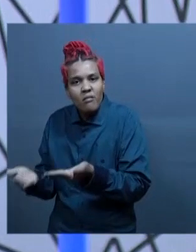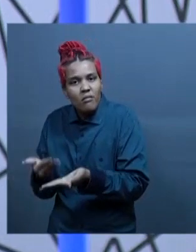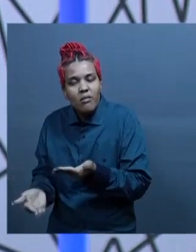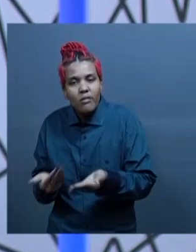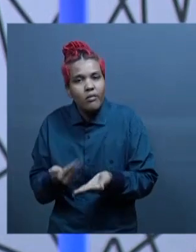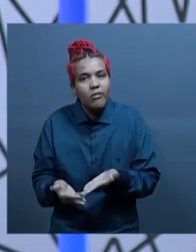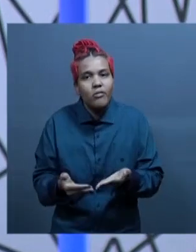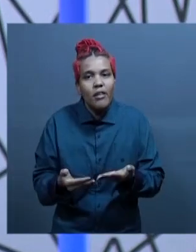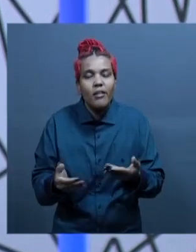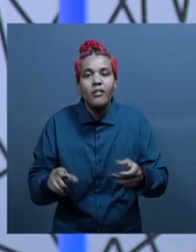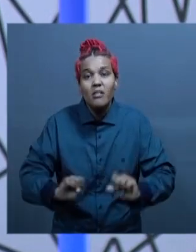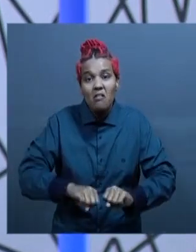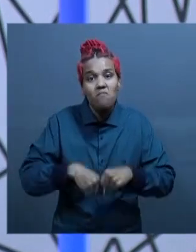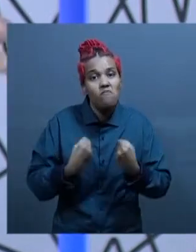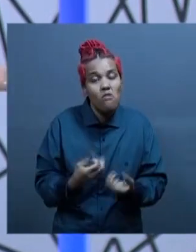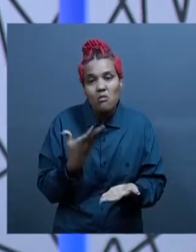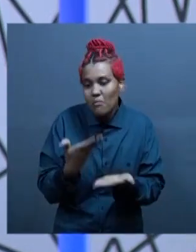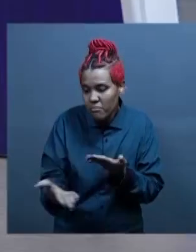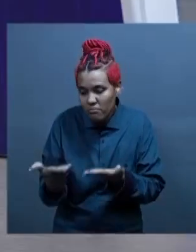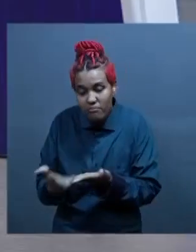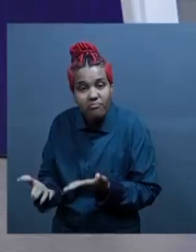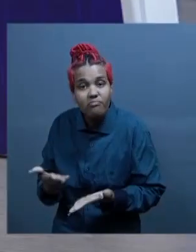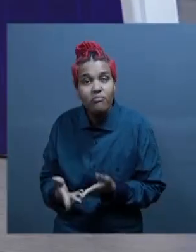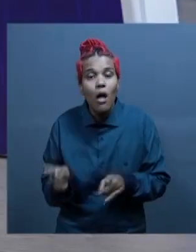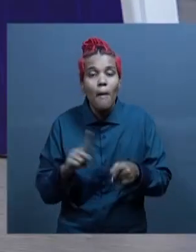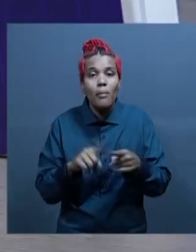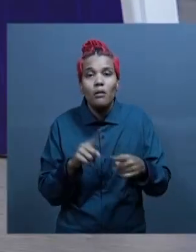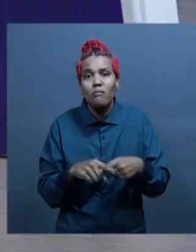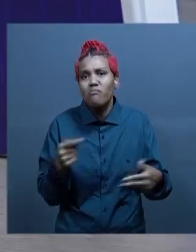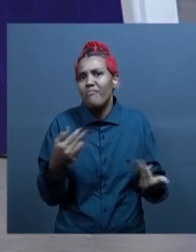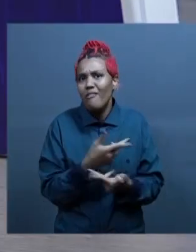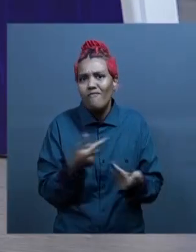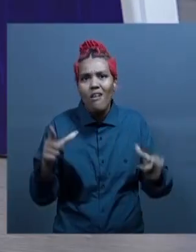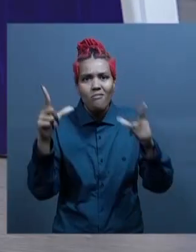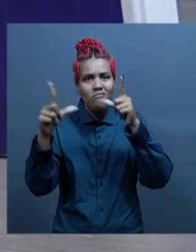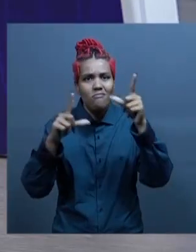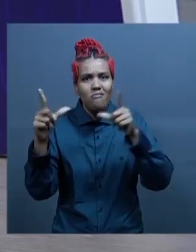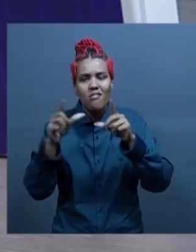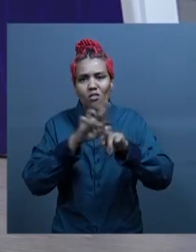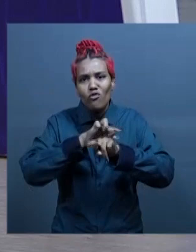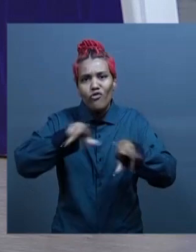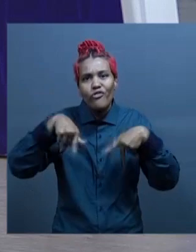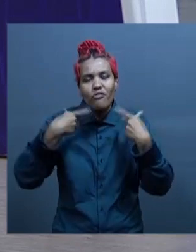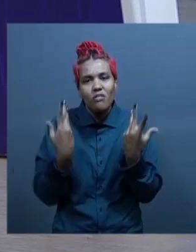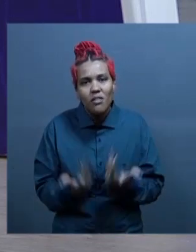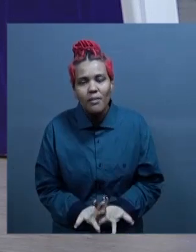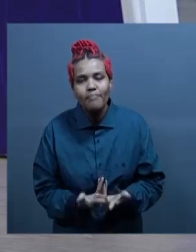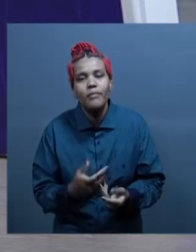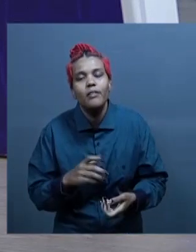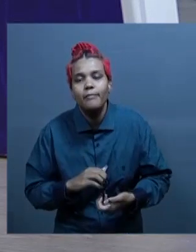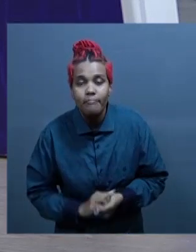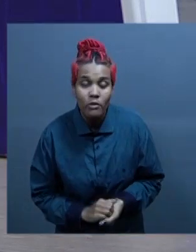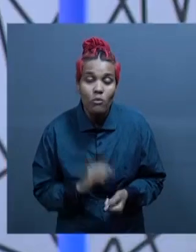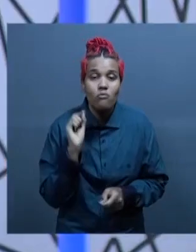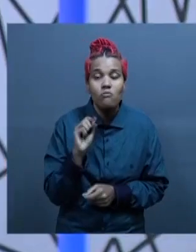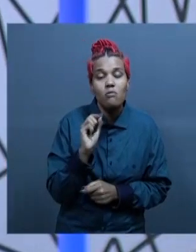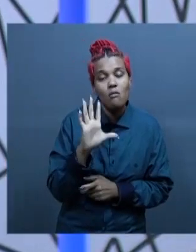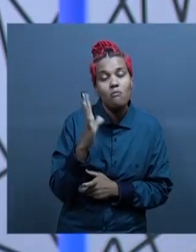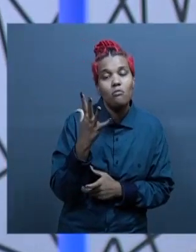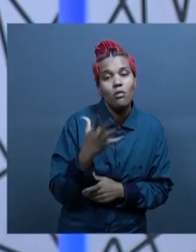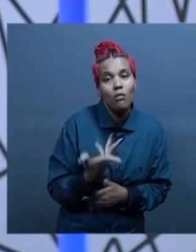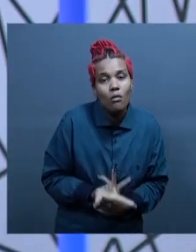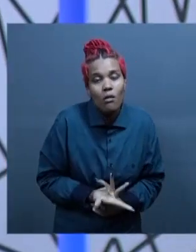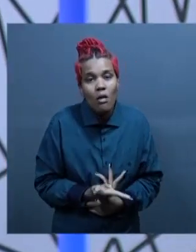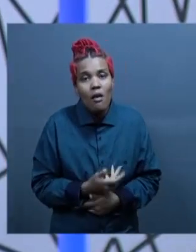porque hoje ela disputa a atenção com outras telas já estão ali ao mesmo tempo exatamente então o que acontece é